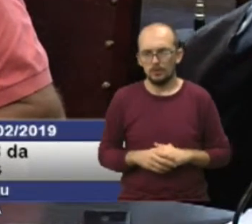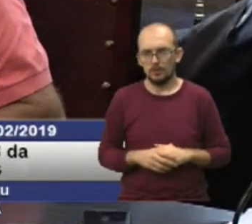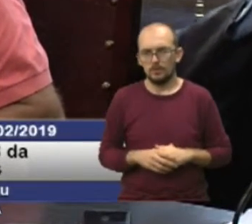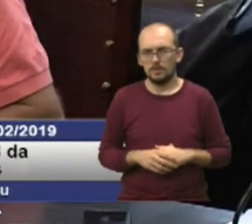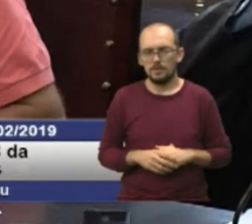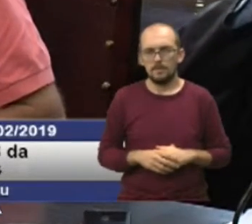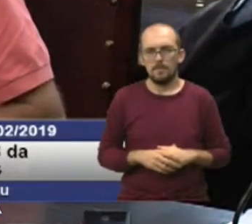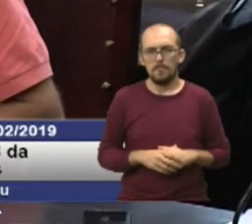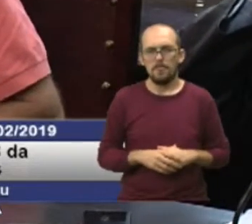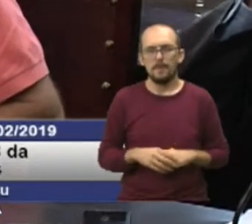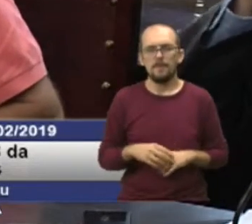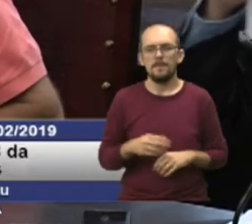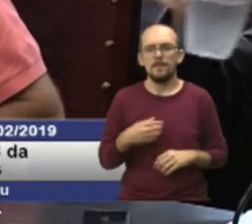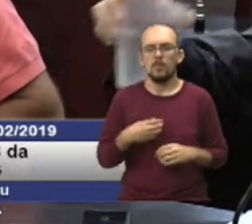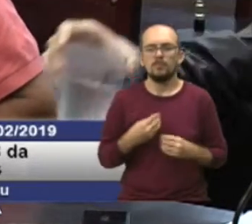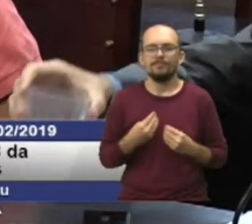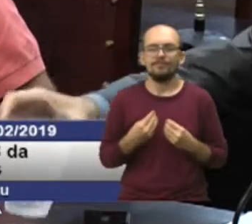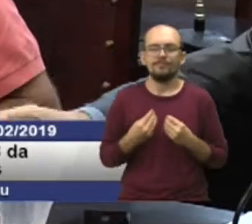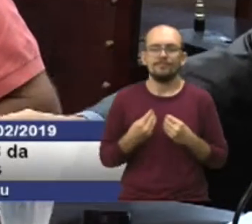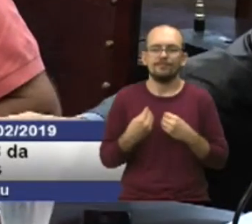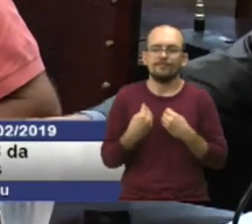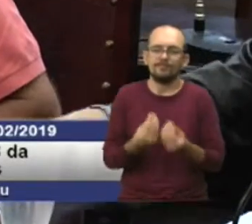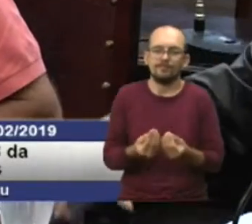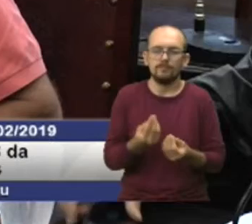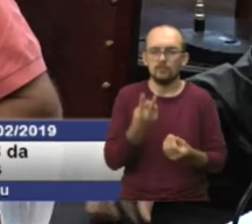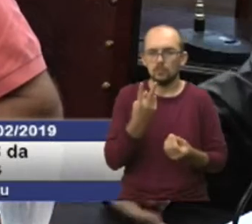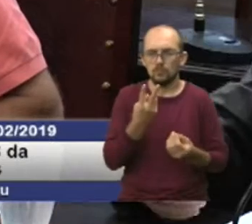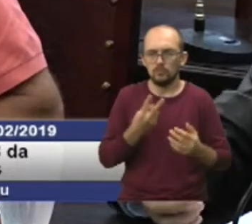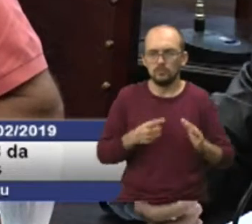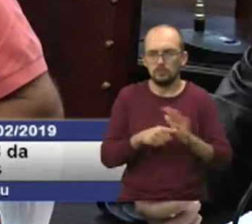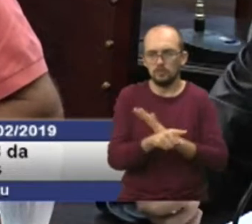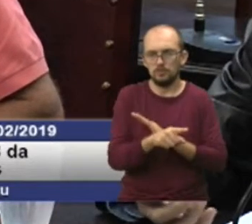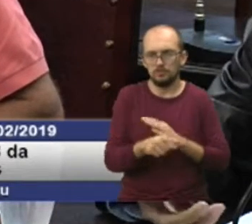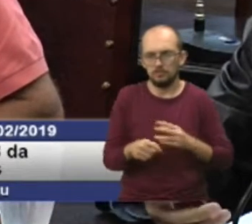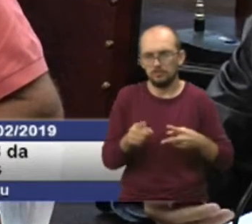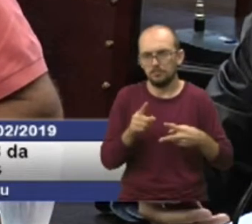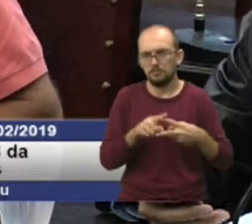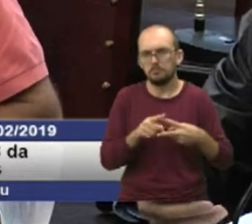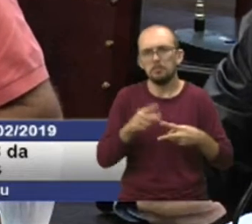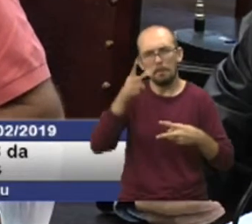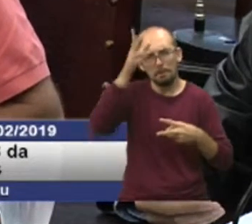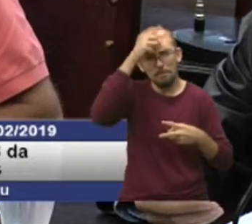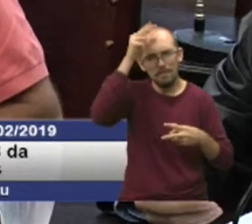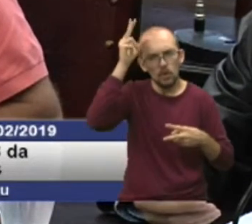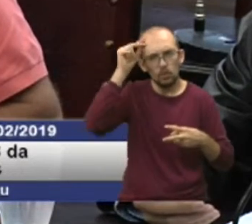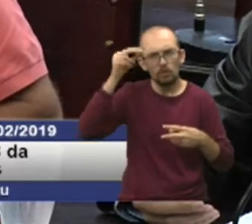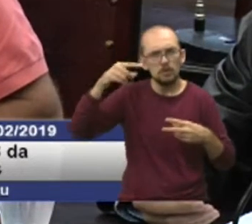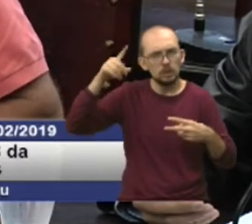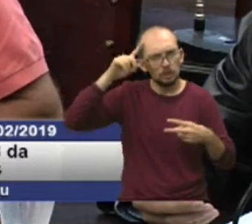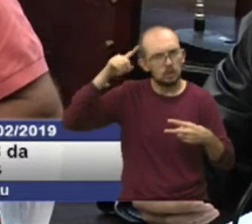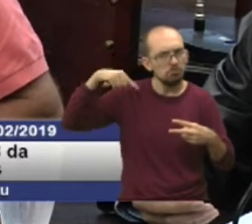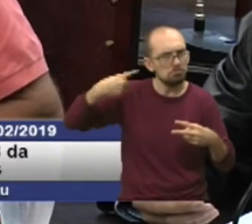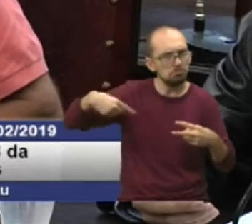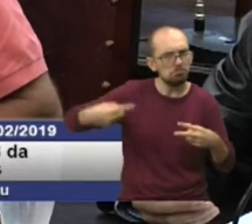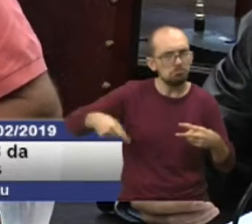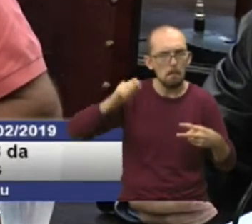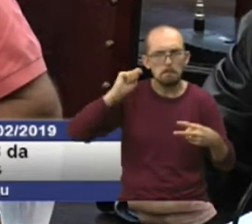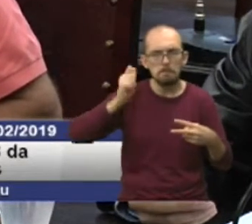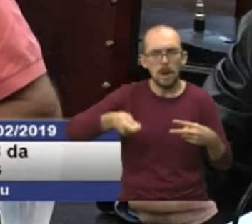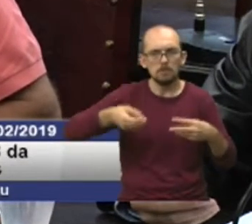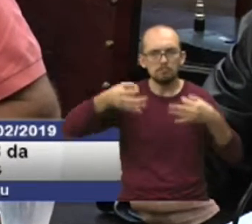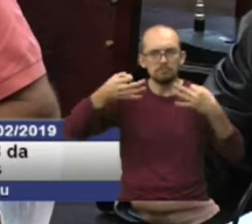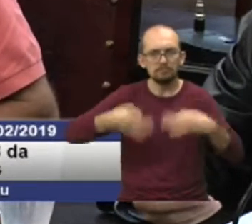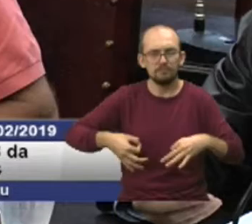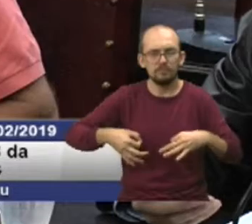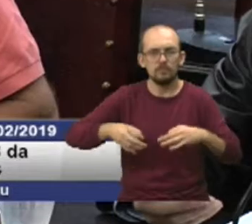Eu encerro com duas perguntas a você. Primeiro, a prefeitura está em dia com o pagamento, Lúcio, das oficinas que